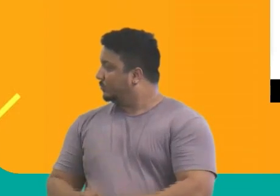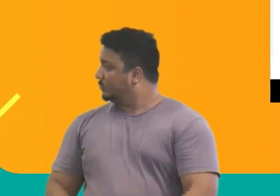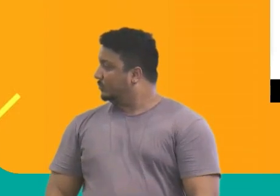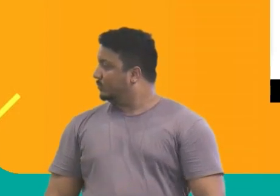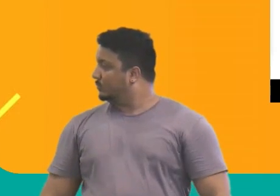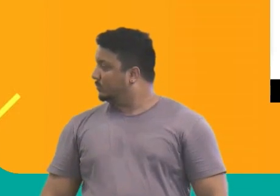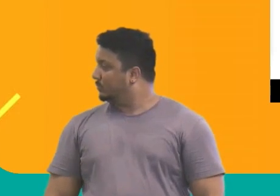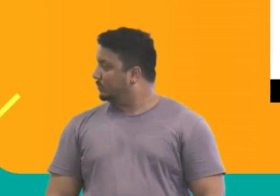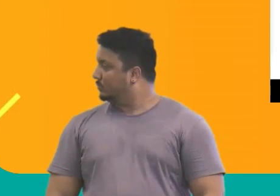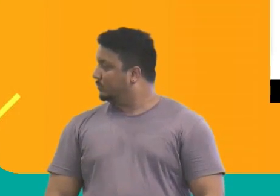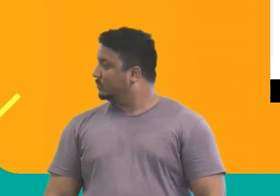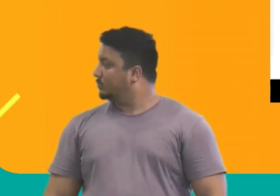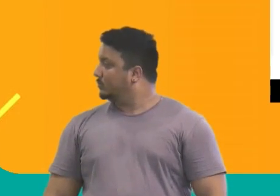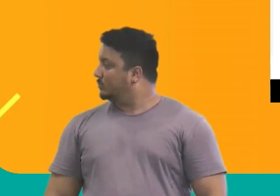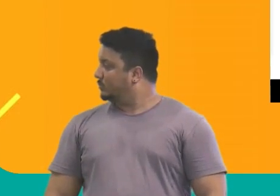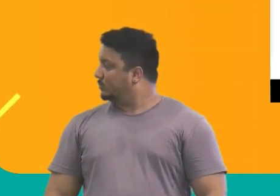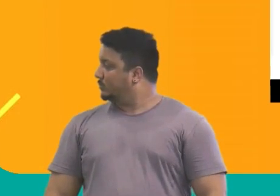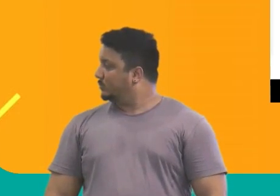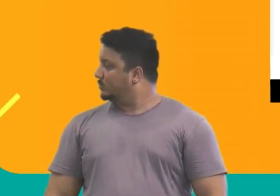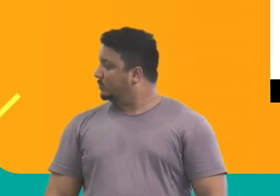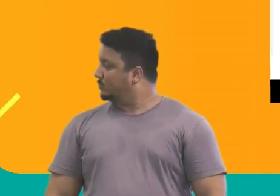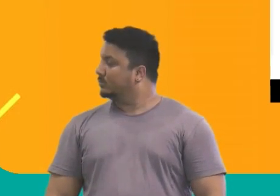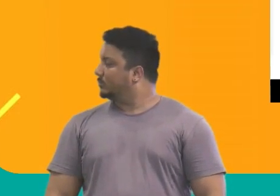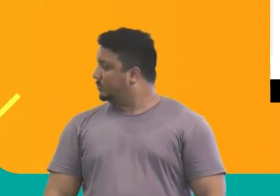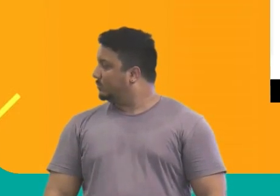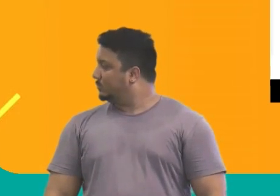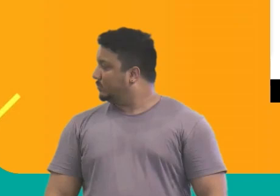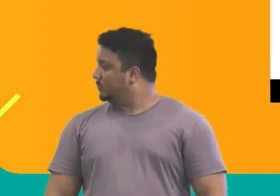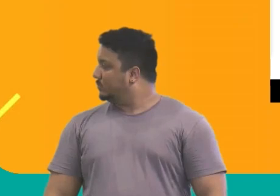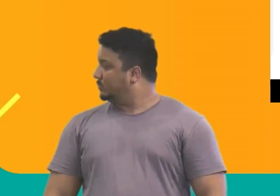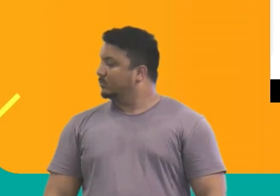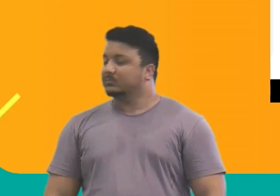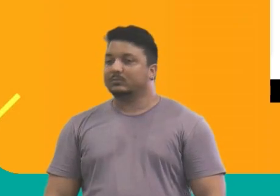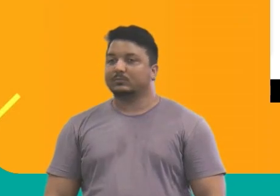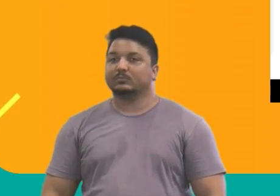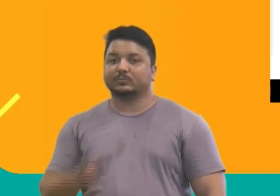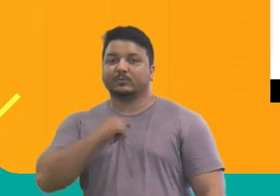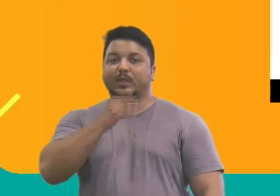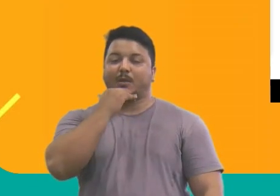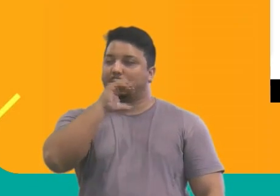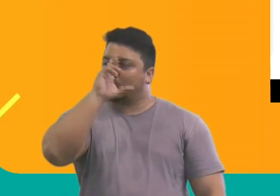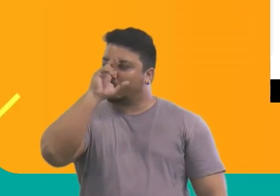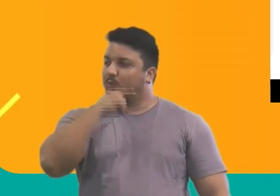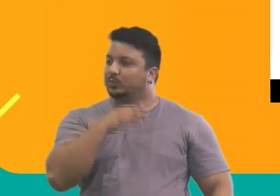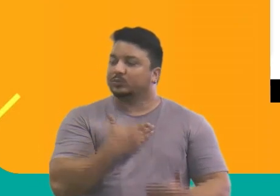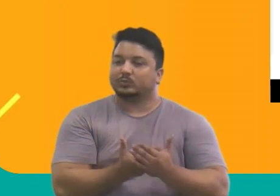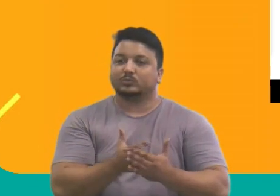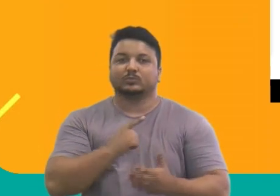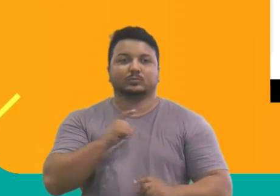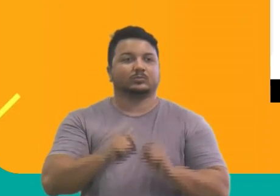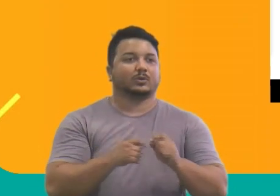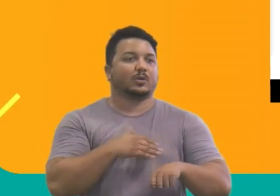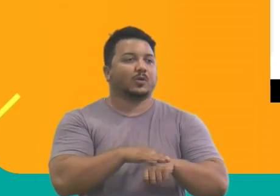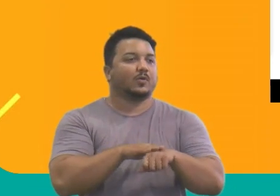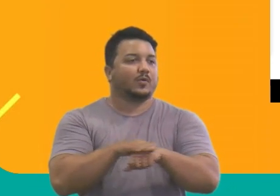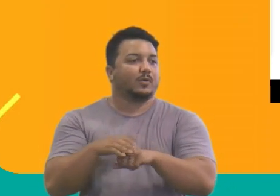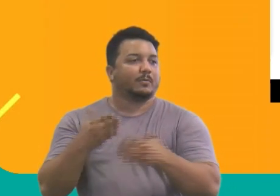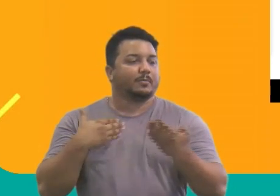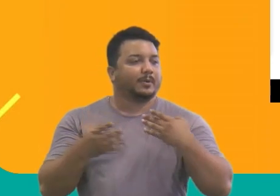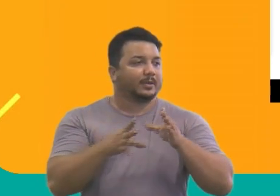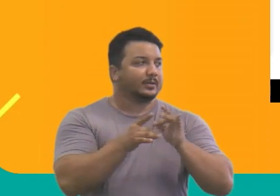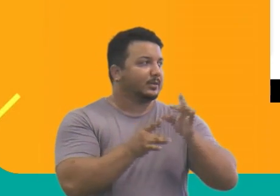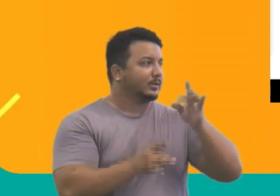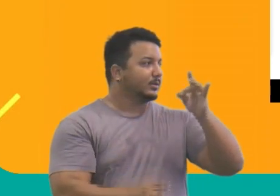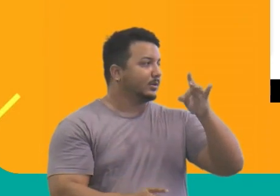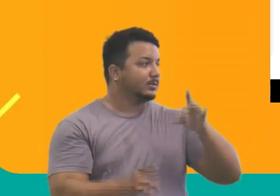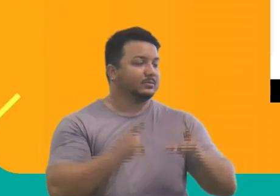fresquinho, né? Ainda repleto de açúcar do almoço, para a gente poder começar a conversar sobre esse detalhe. Esse texto